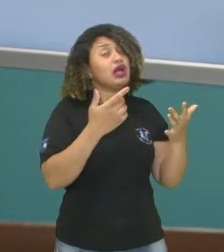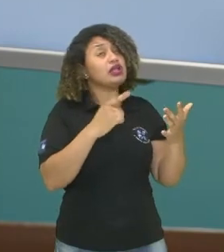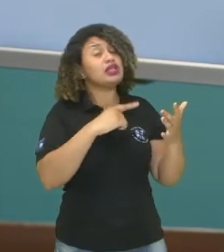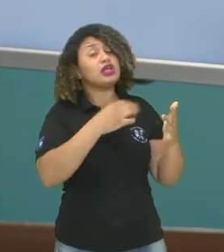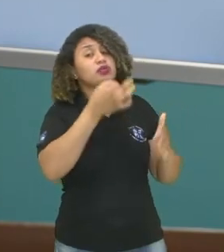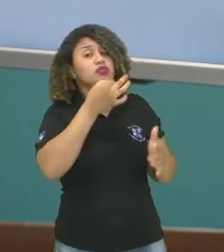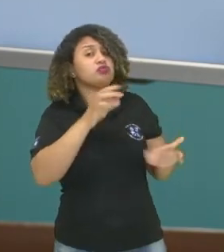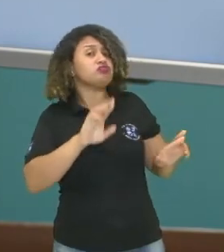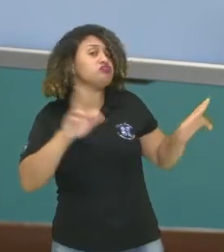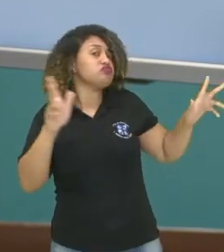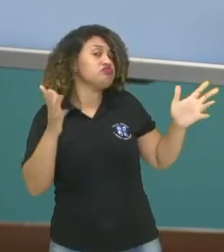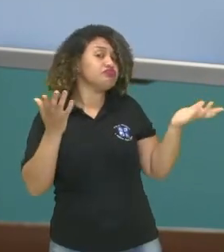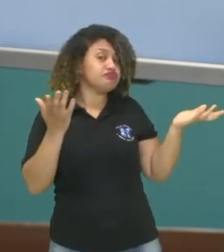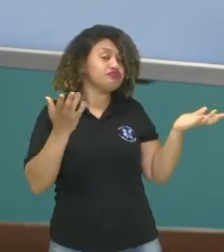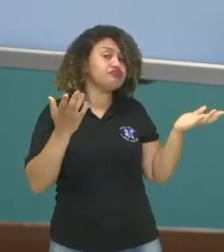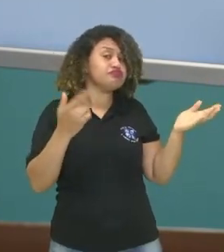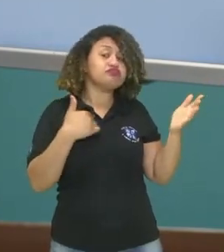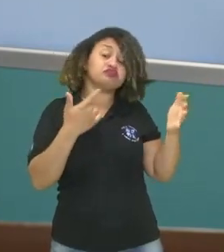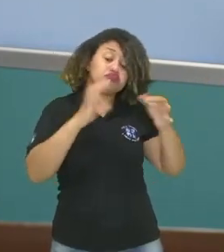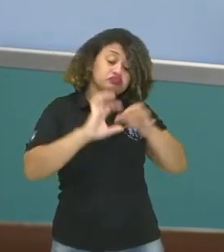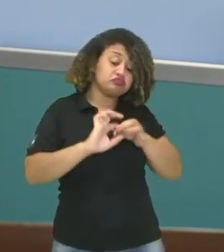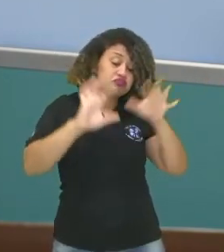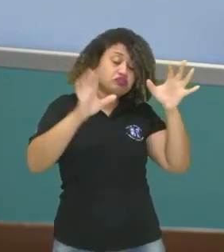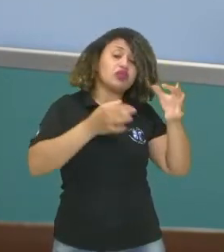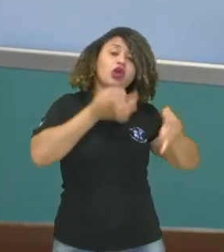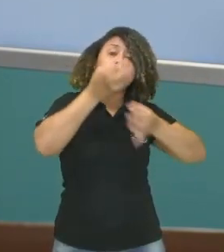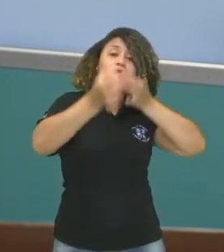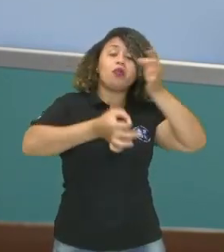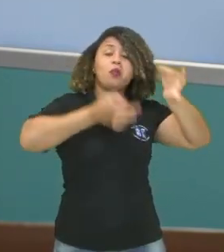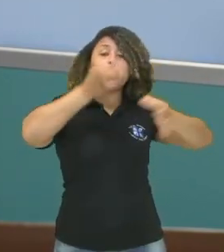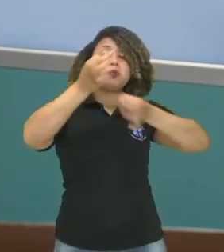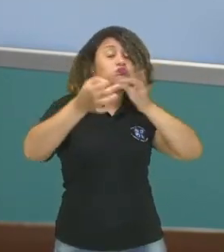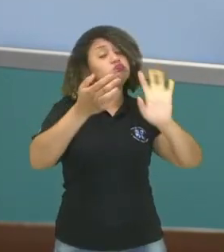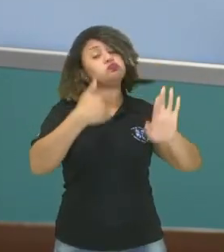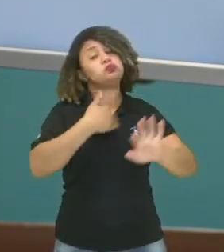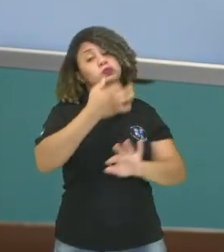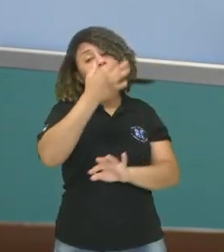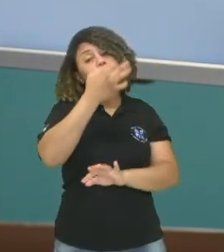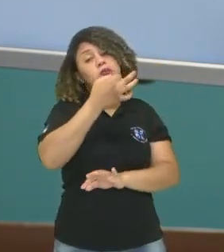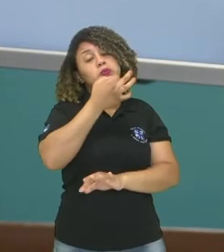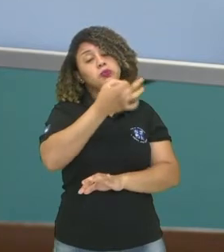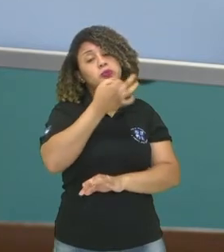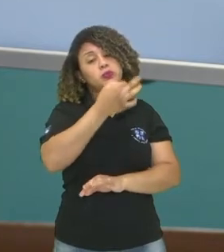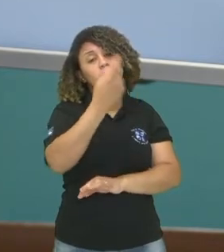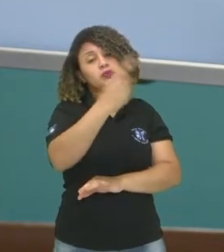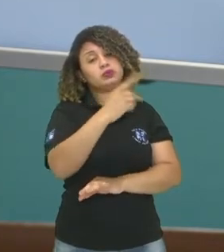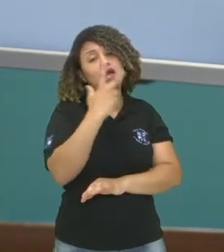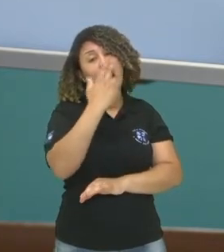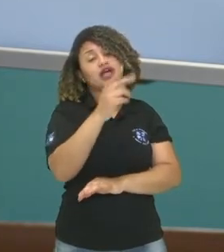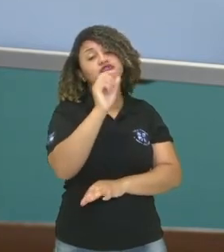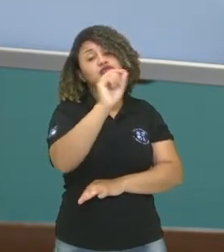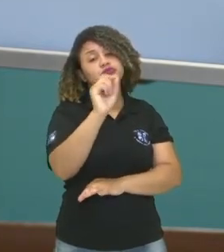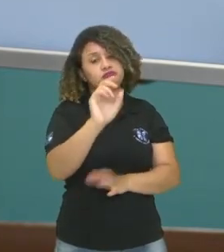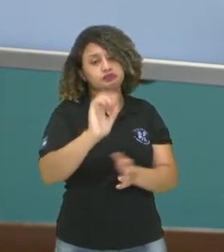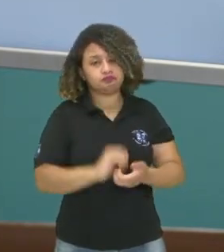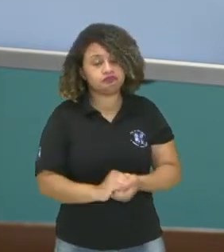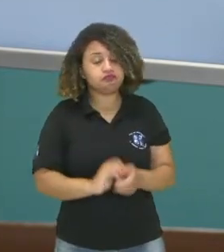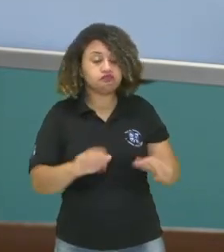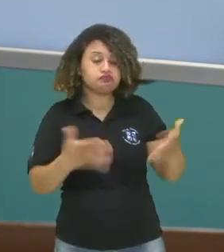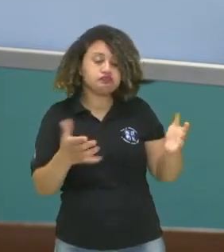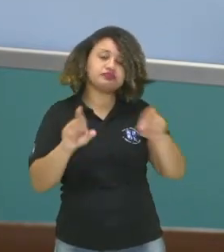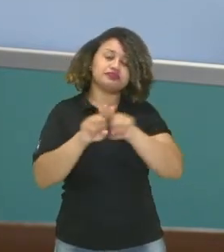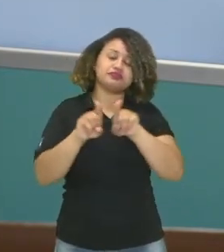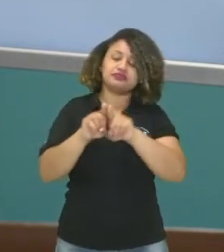opinião diferente muitas vezes, ele é livre, ele comenta conforme o que ele acha. Então, também, assim como o editorial, o